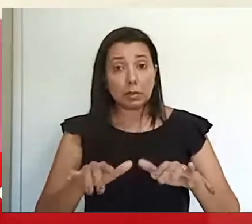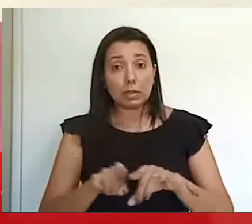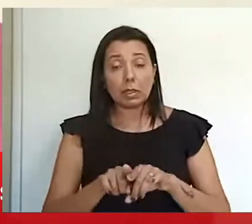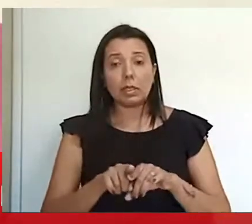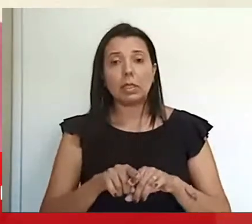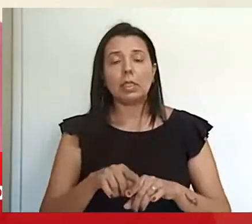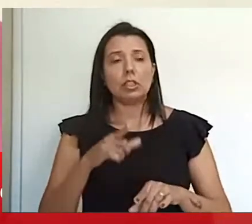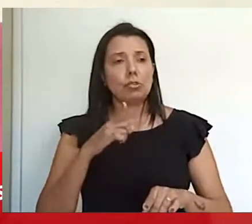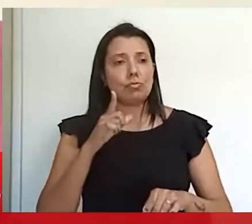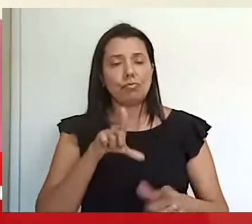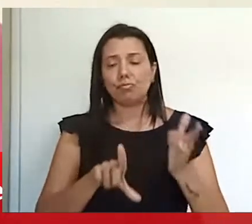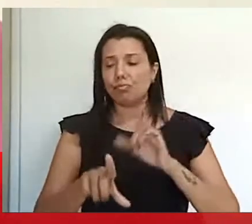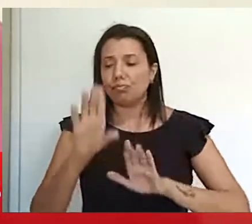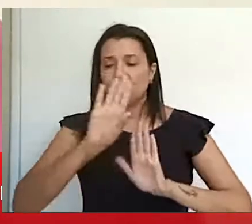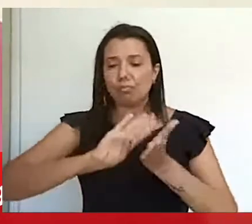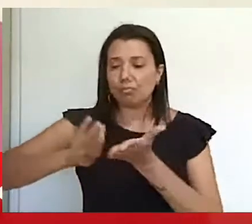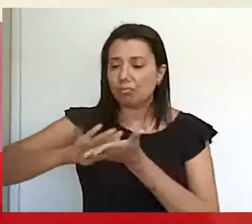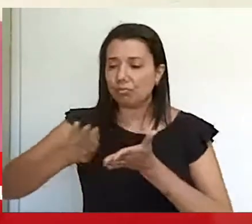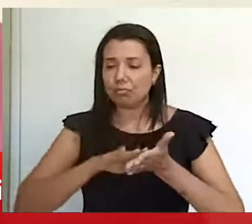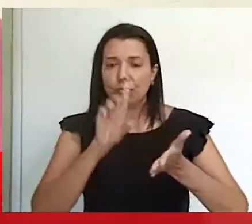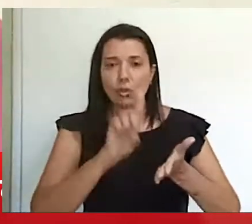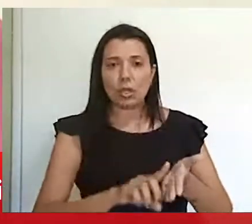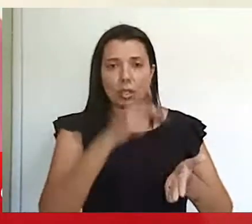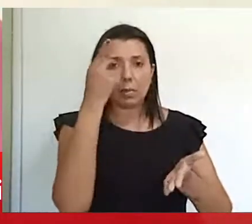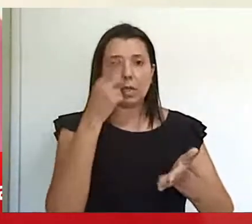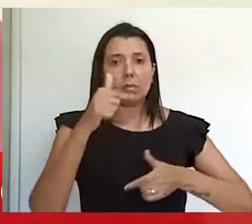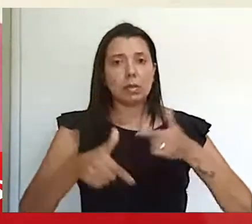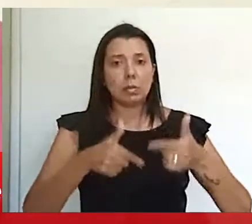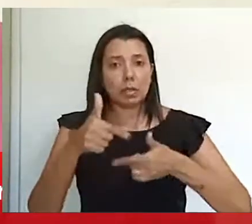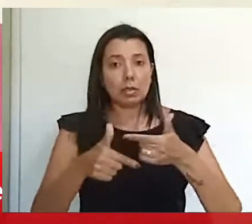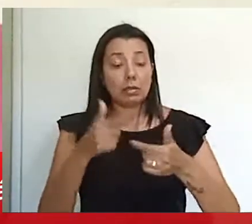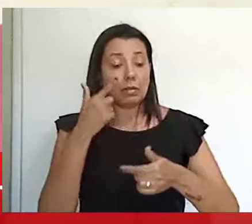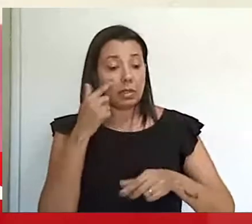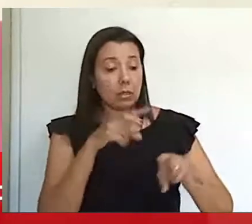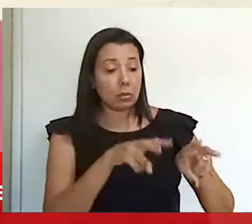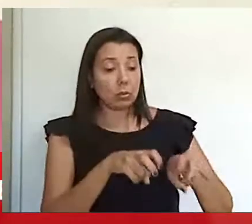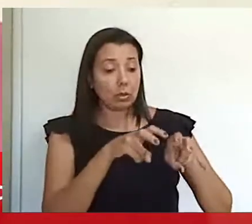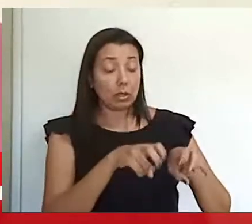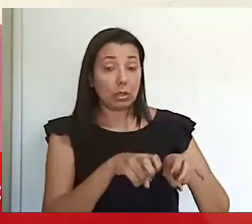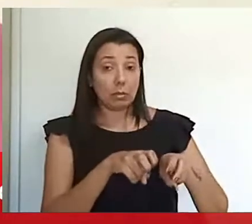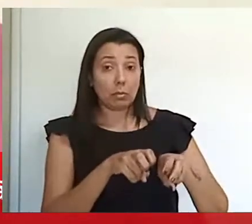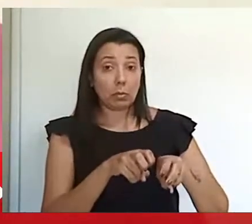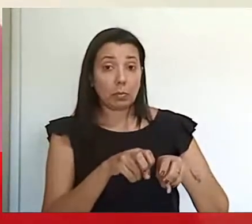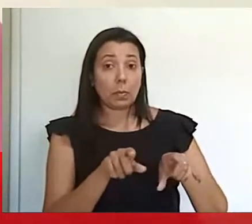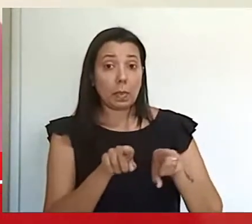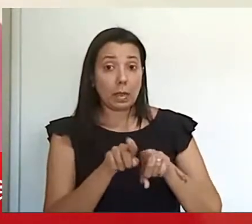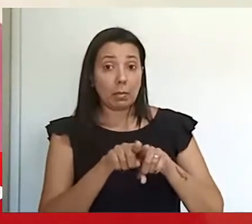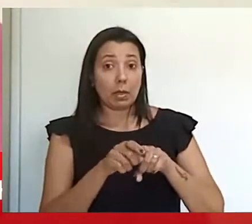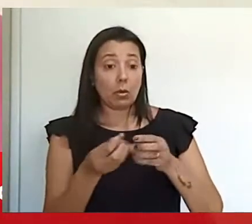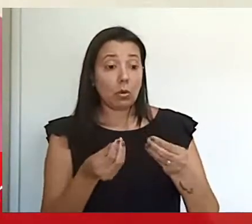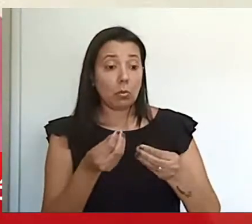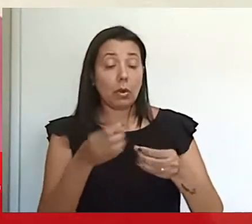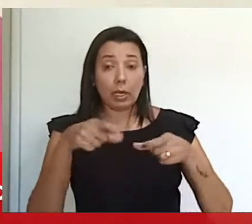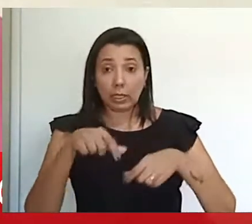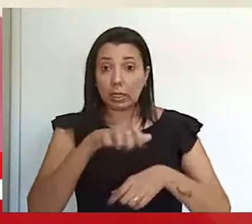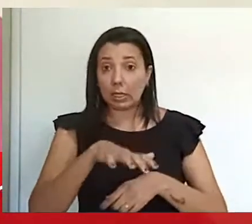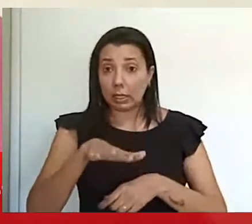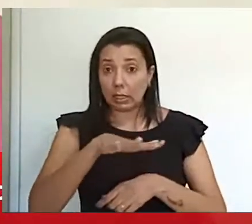trabalhadora. E o que a gente observa é que tanto no campo nacional como no campo local aqui no